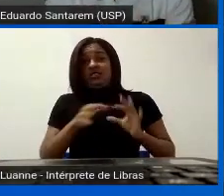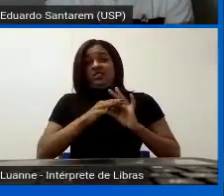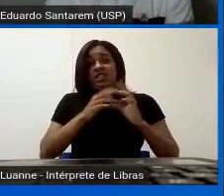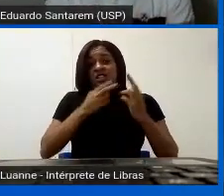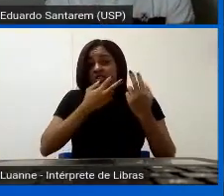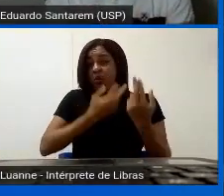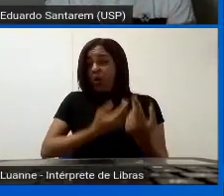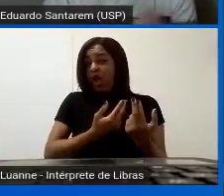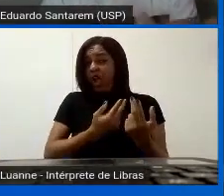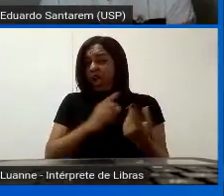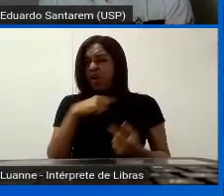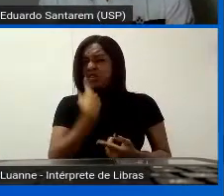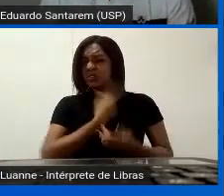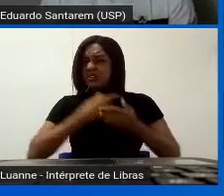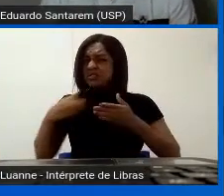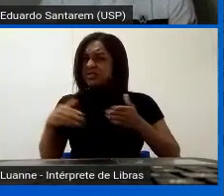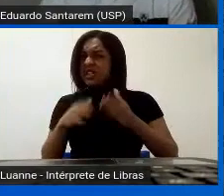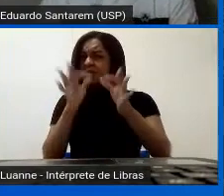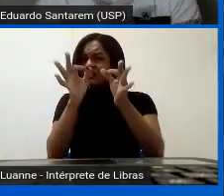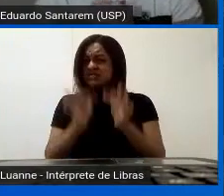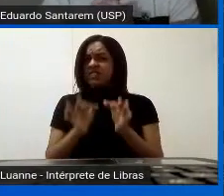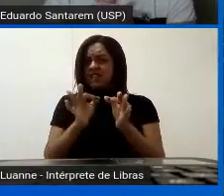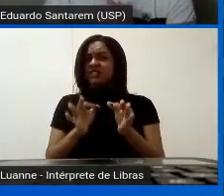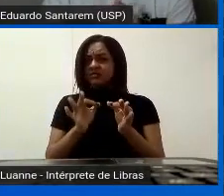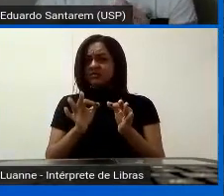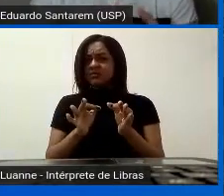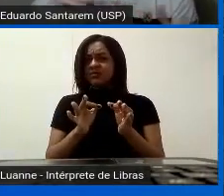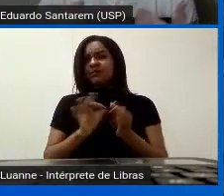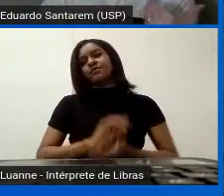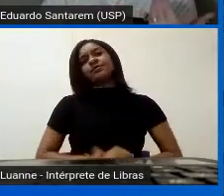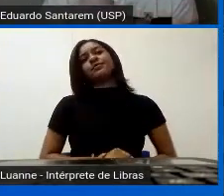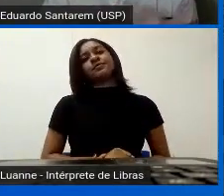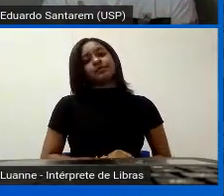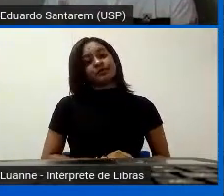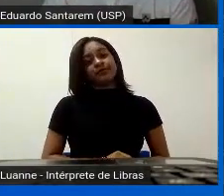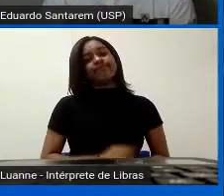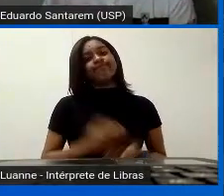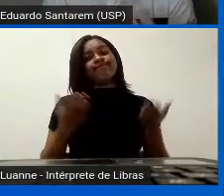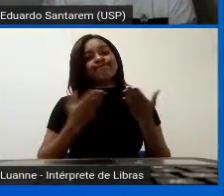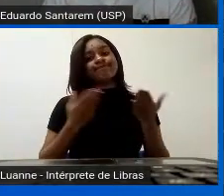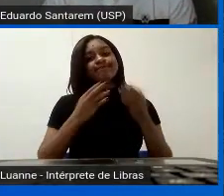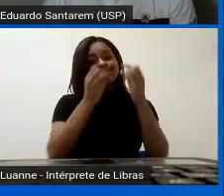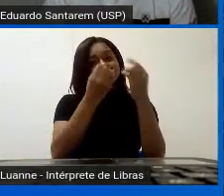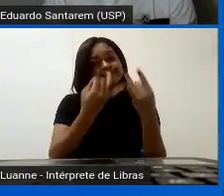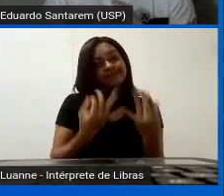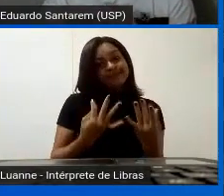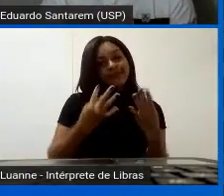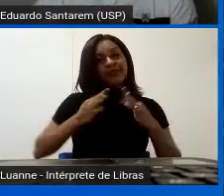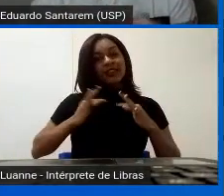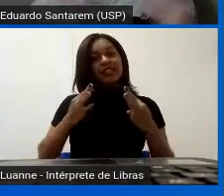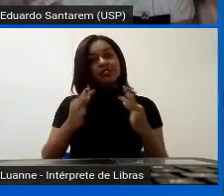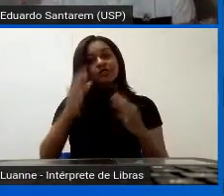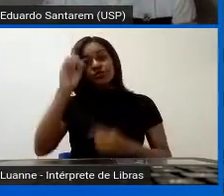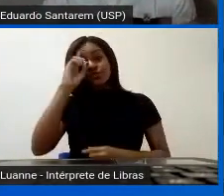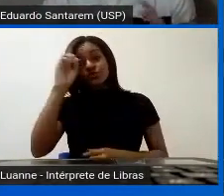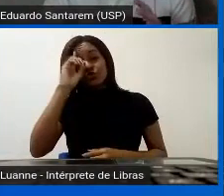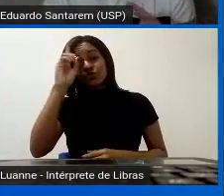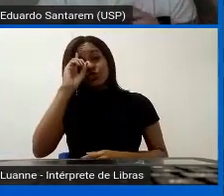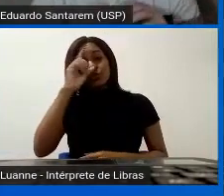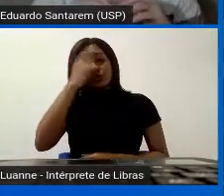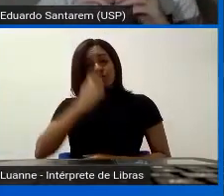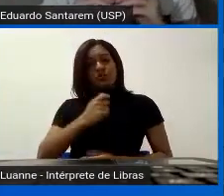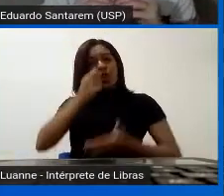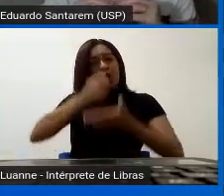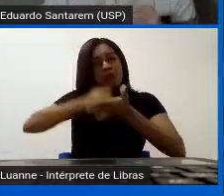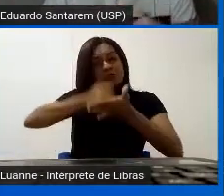a gente está indo no caminho certo e aí né eu vou pegar eu vou falar um pouquinho assim das tecnologias no dia a dia né então eu sou um defensor